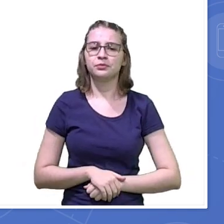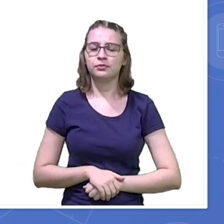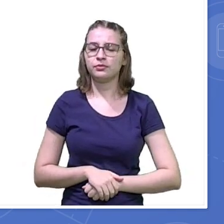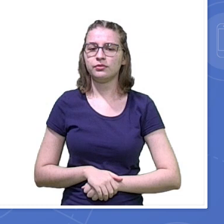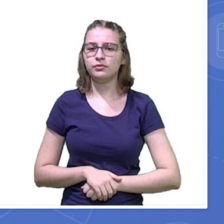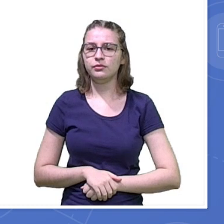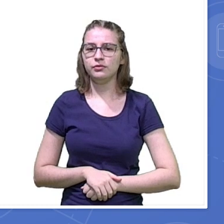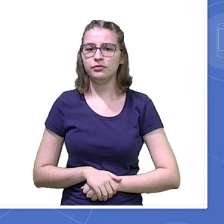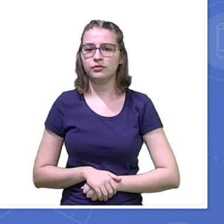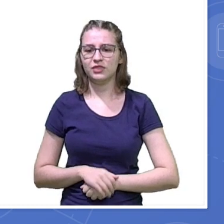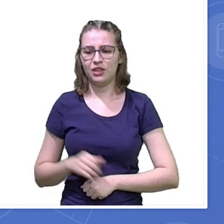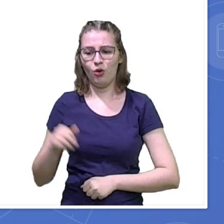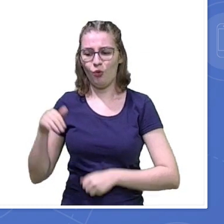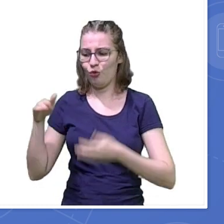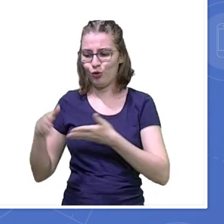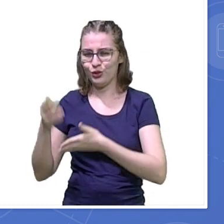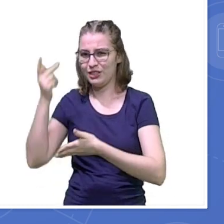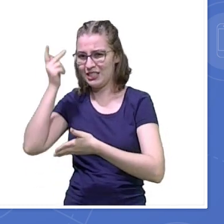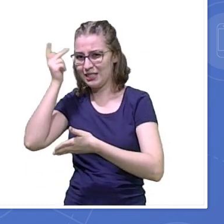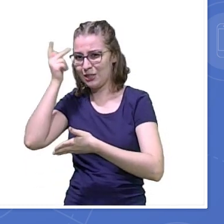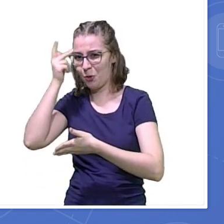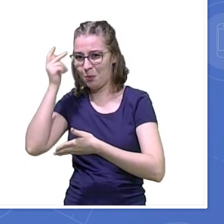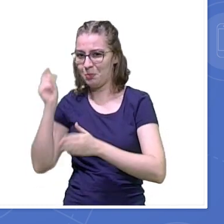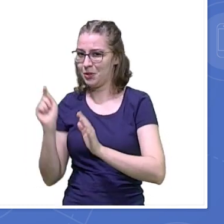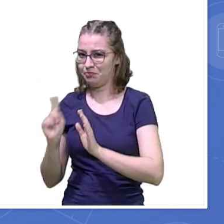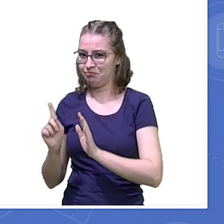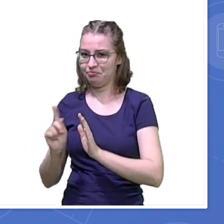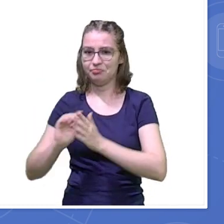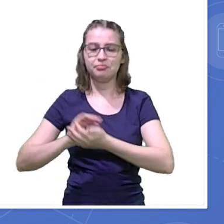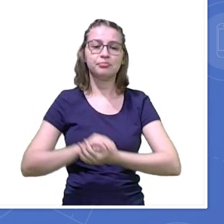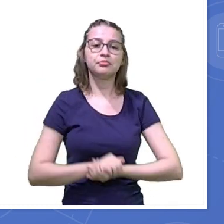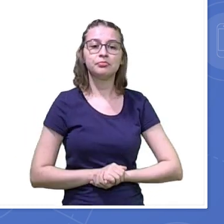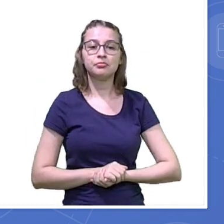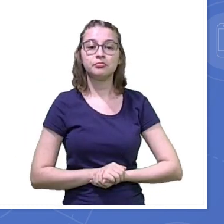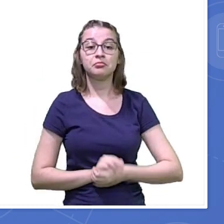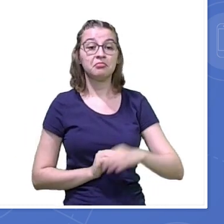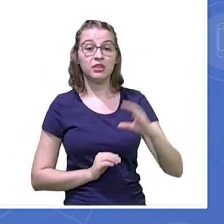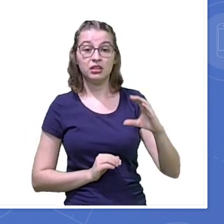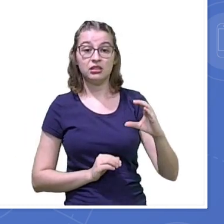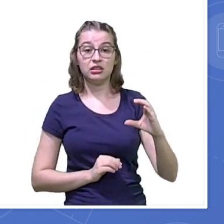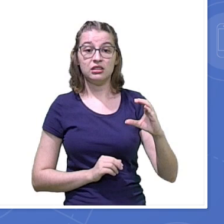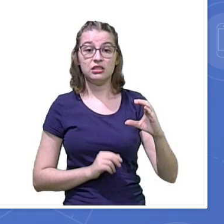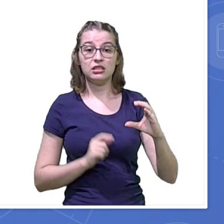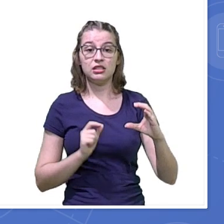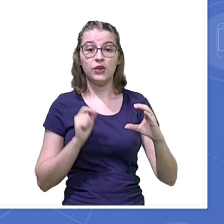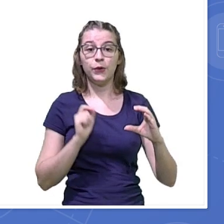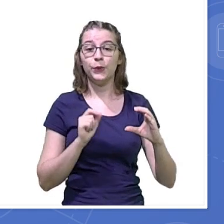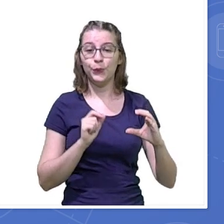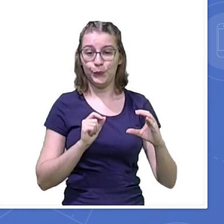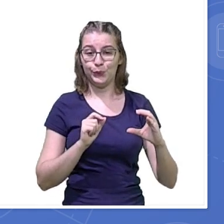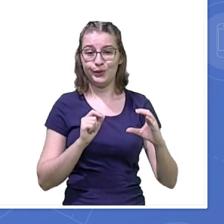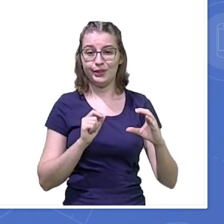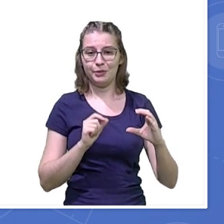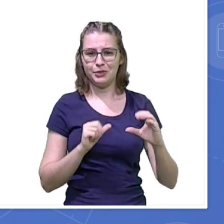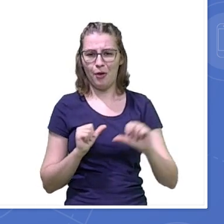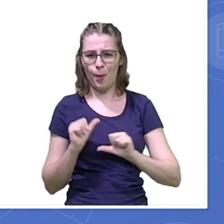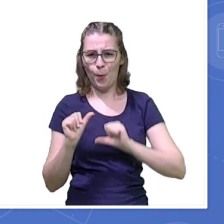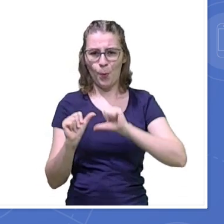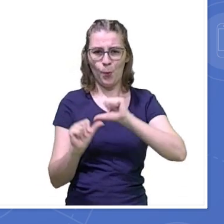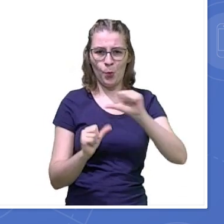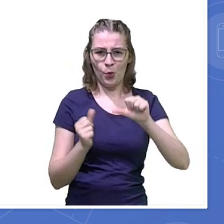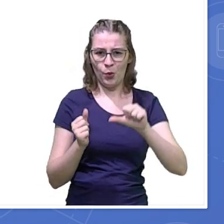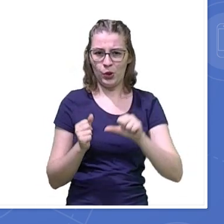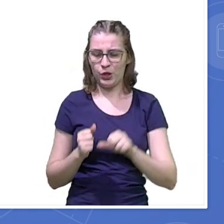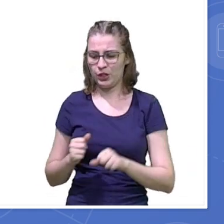a área de São Paulo, especificamente. A letra C está dizendo aí que deveria deslocar o funcionalismo público do